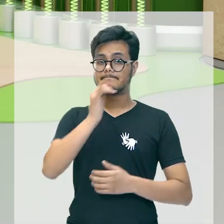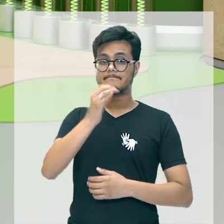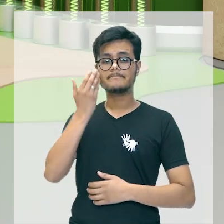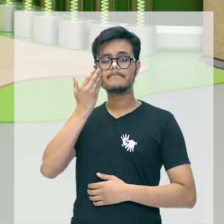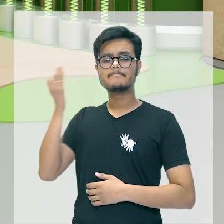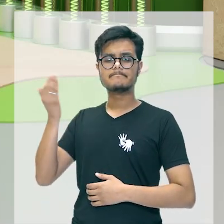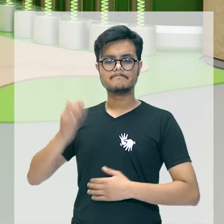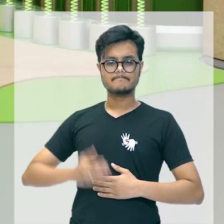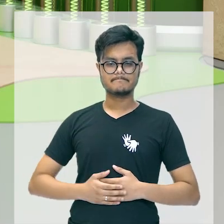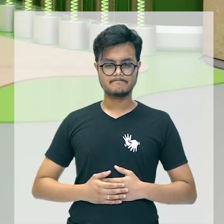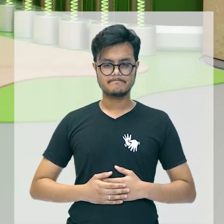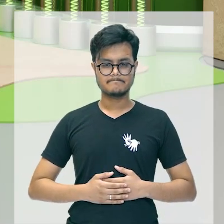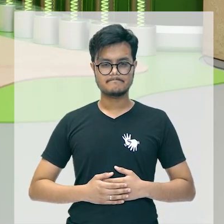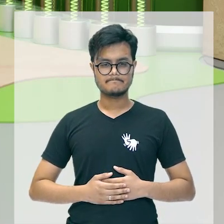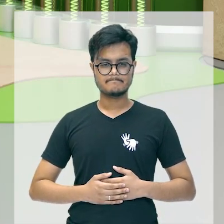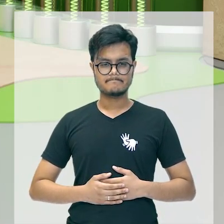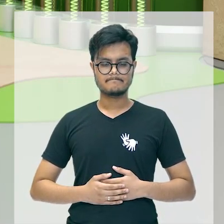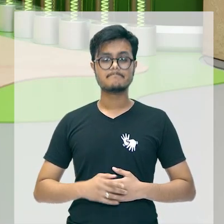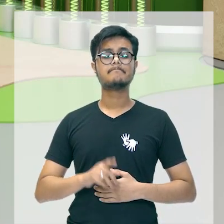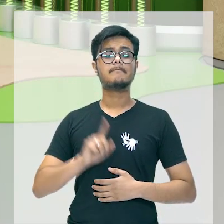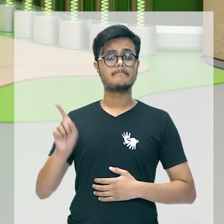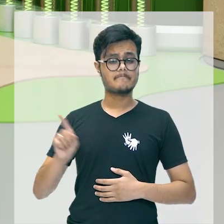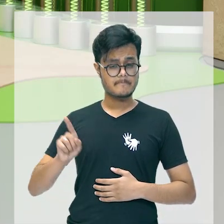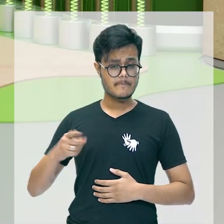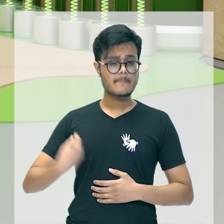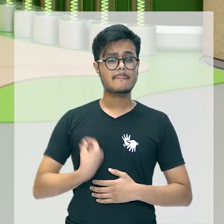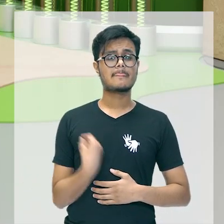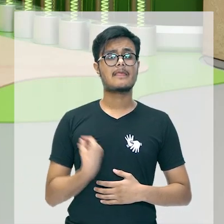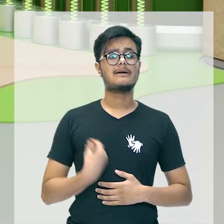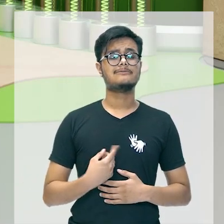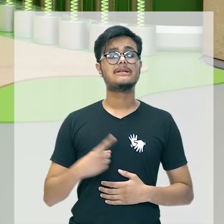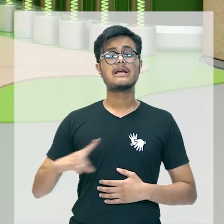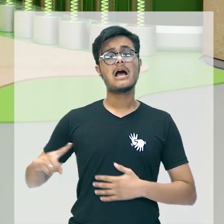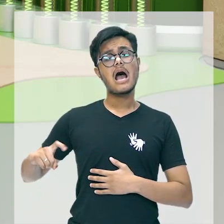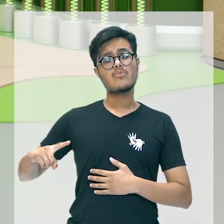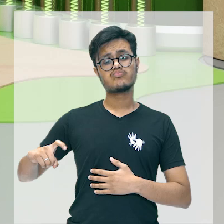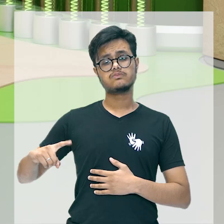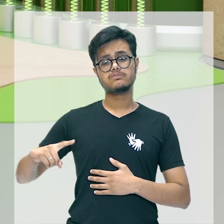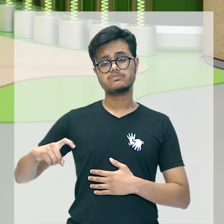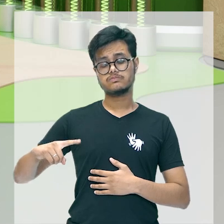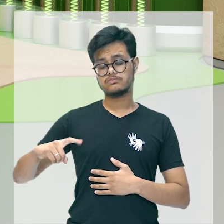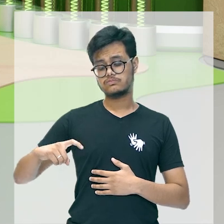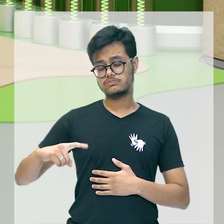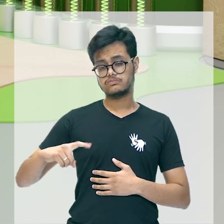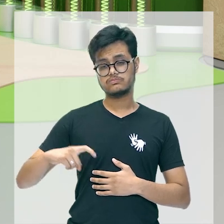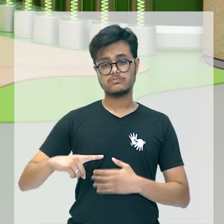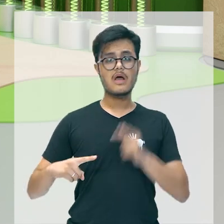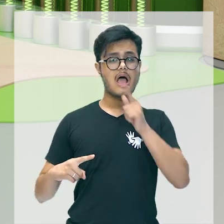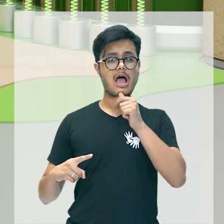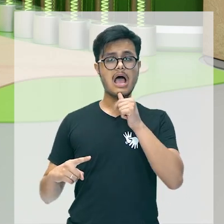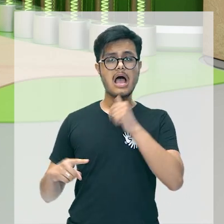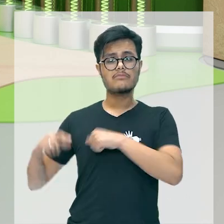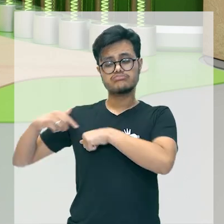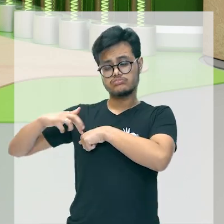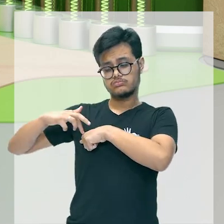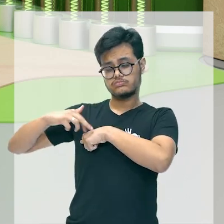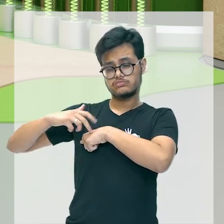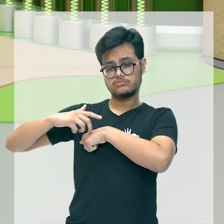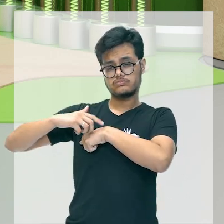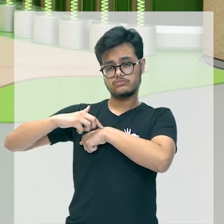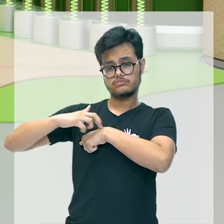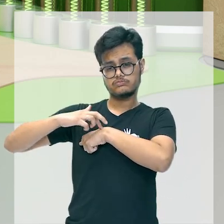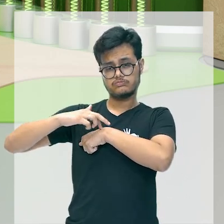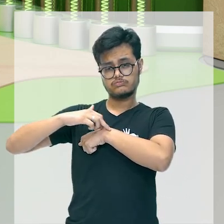aí na animação, né, você observa aí que o ciclo de vida dele começa quando um ser humano contaminado vai liberar suas fezes na